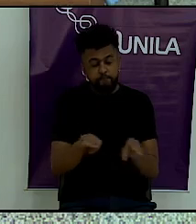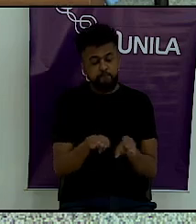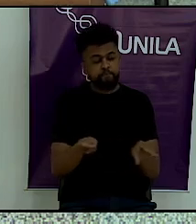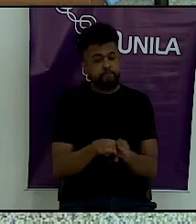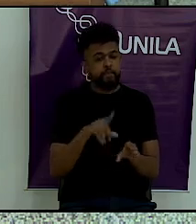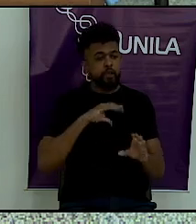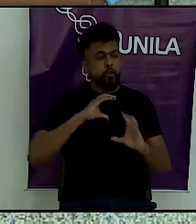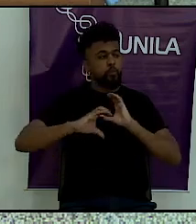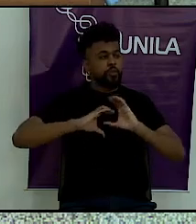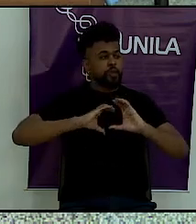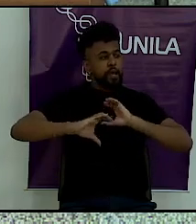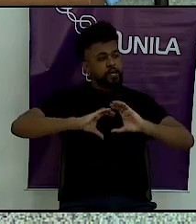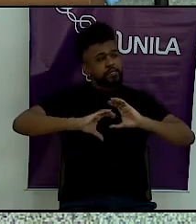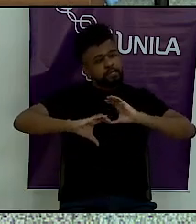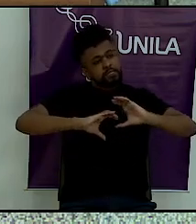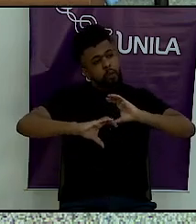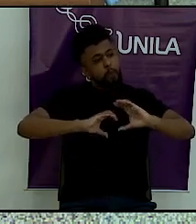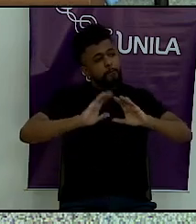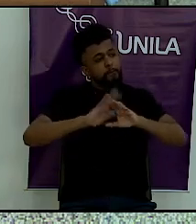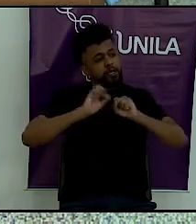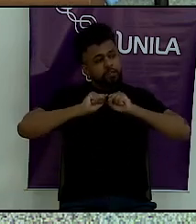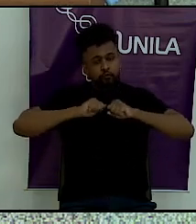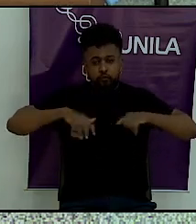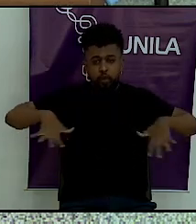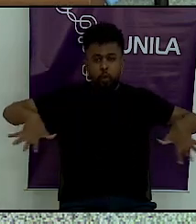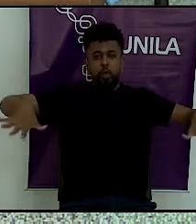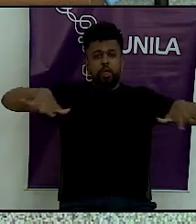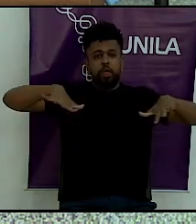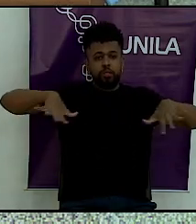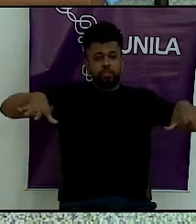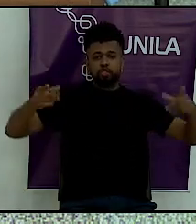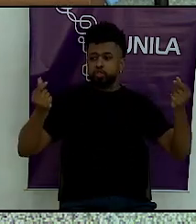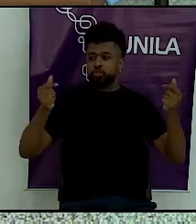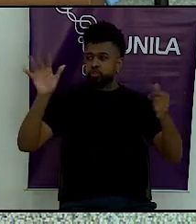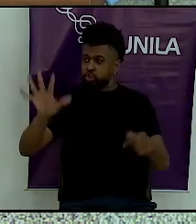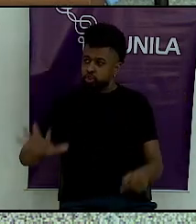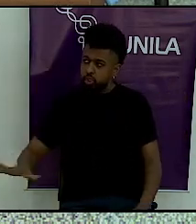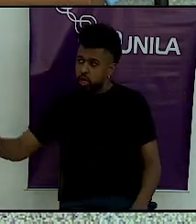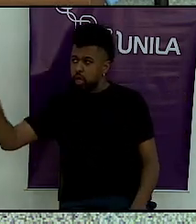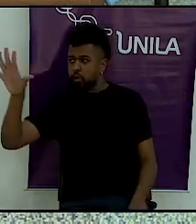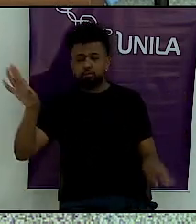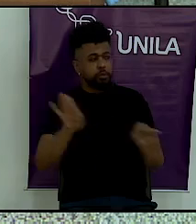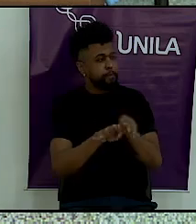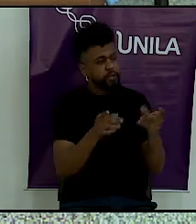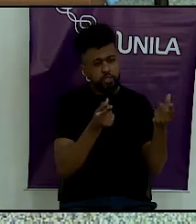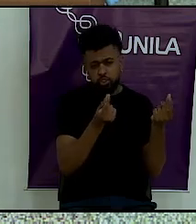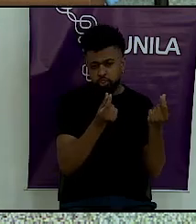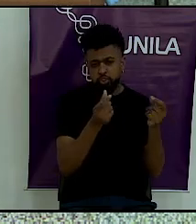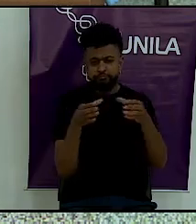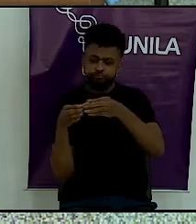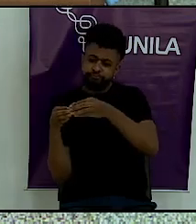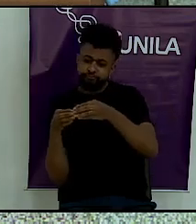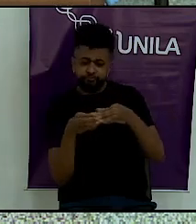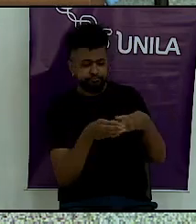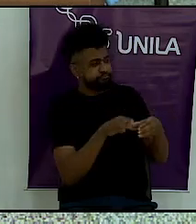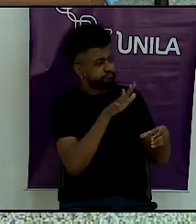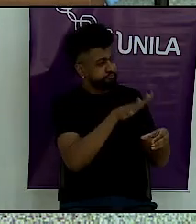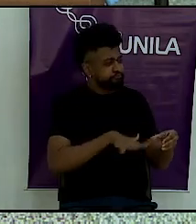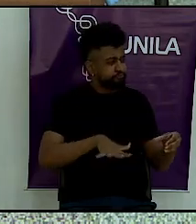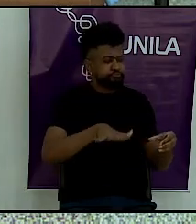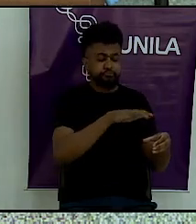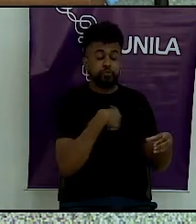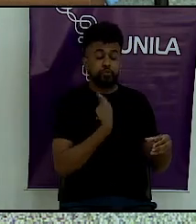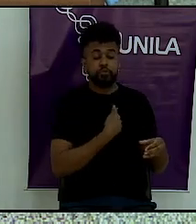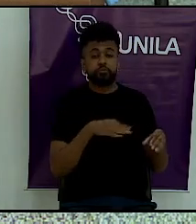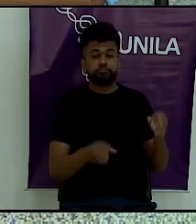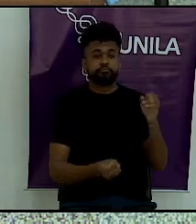uma comunicação mais fluida entre o orçamento geral e esses orçamentos divididos pelas unidades, para que a